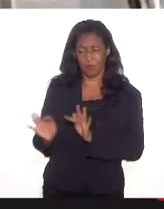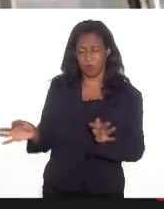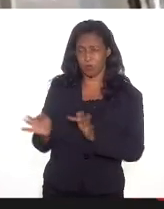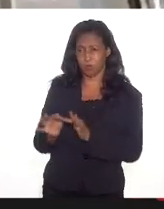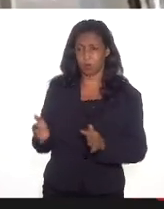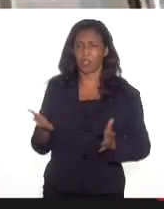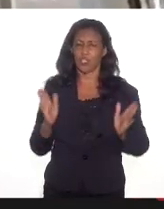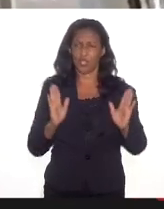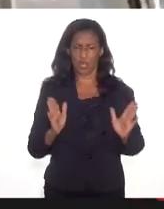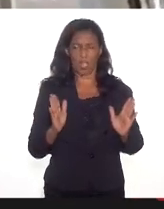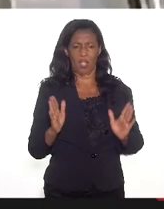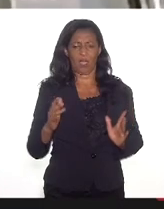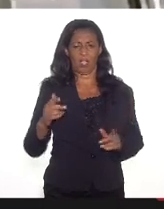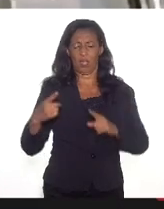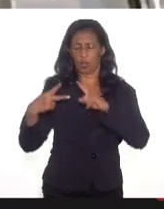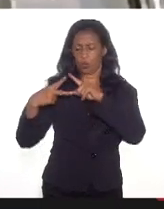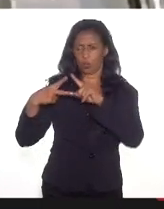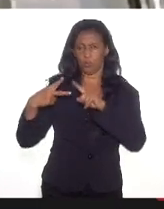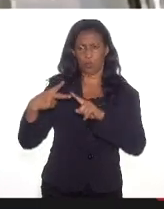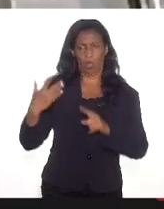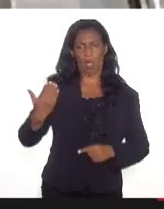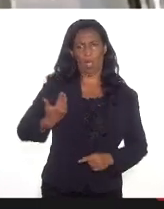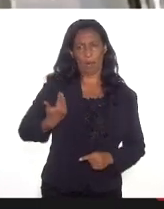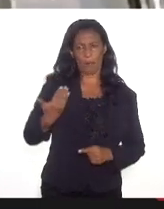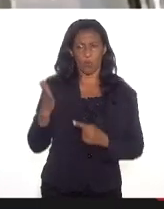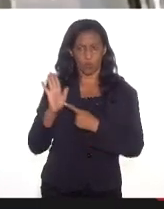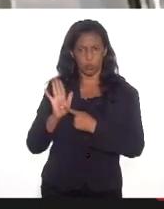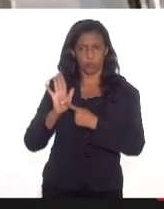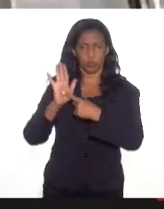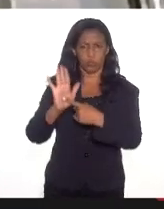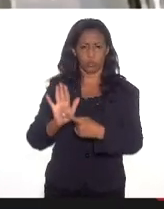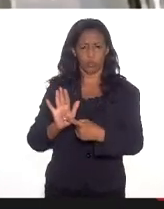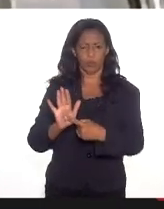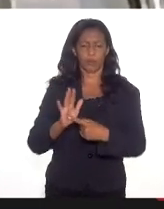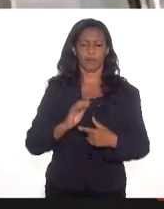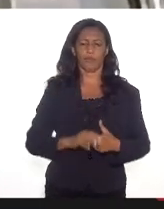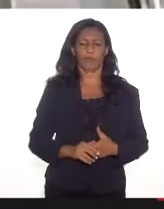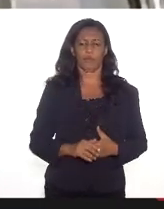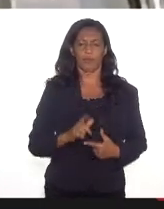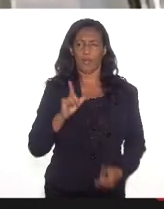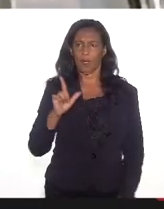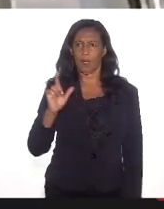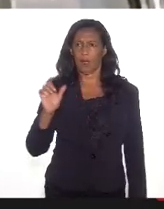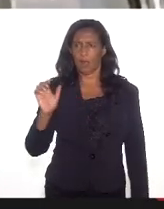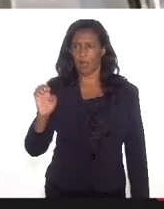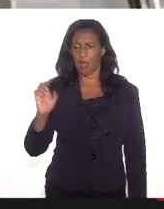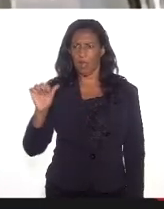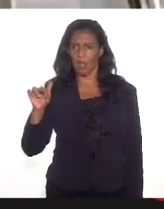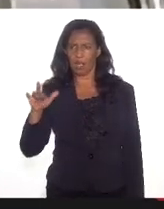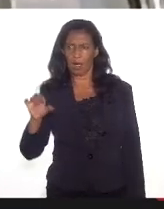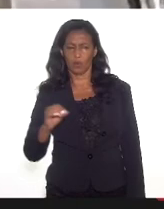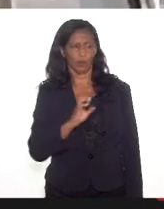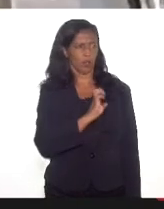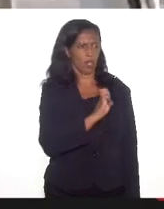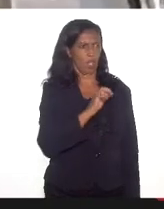representada pelos nossos dois amigos guerreiros desse campo Leandro e Eduardo Suplicy